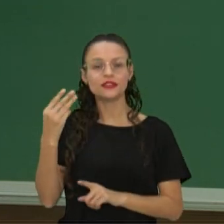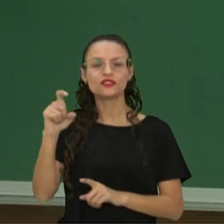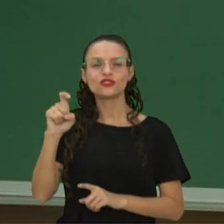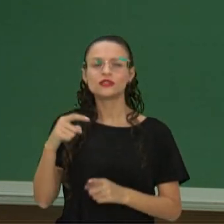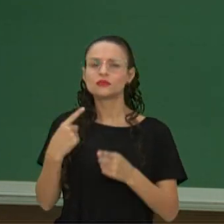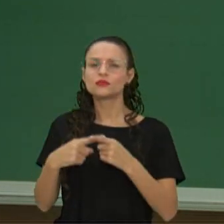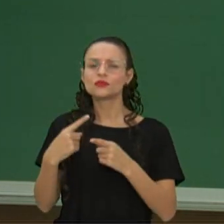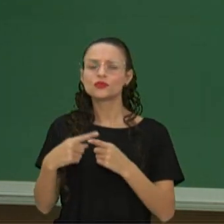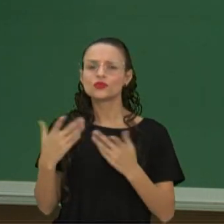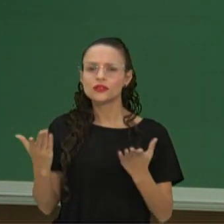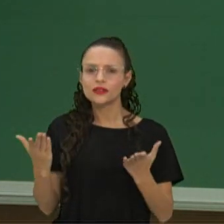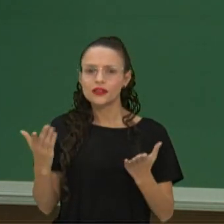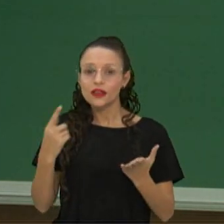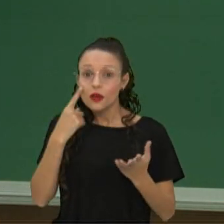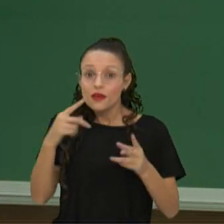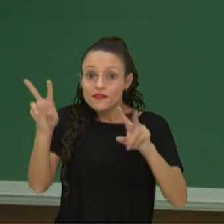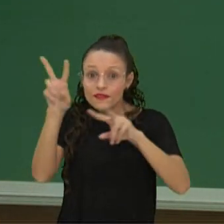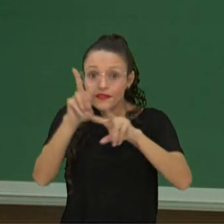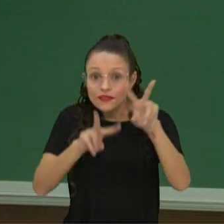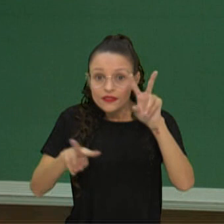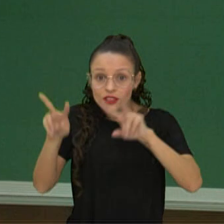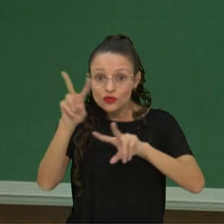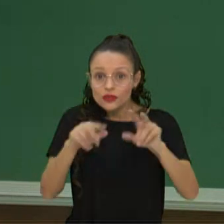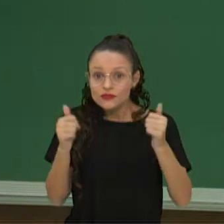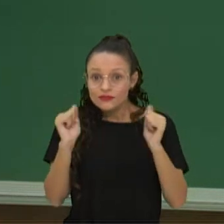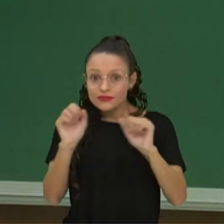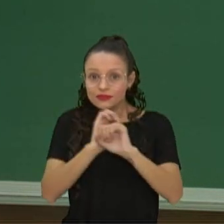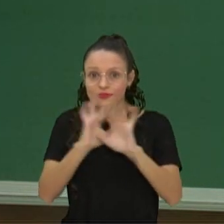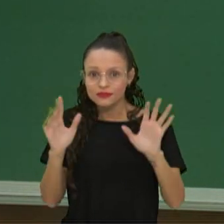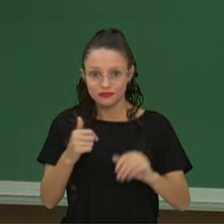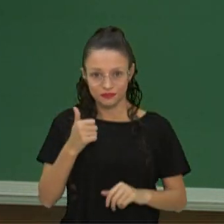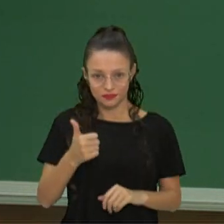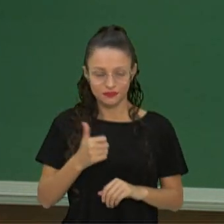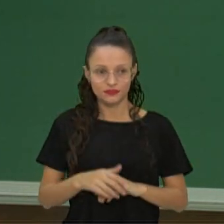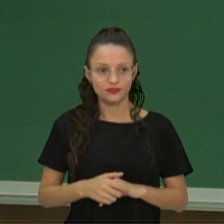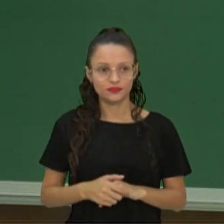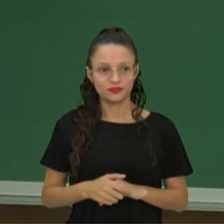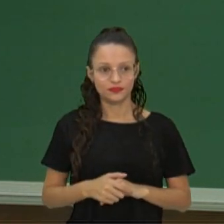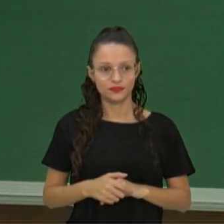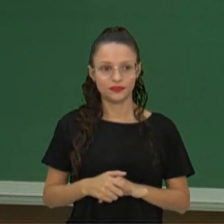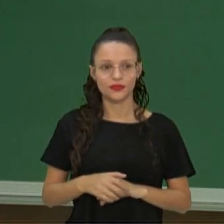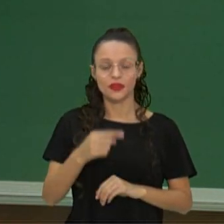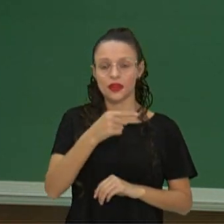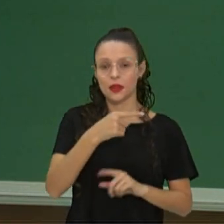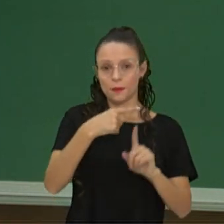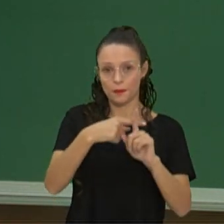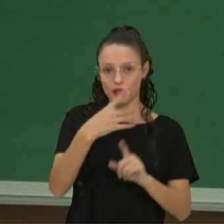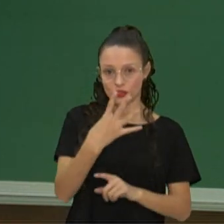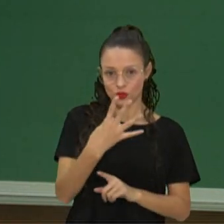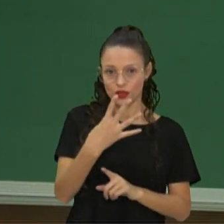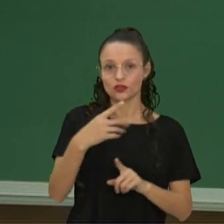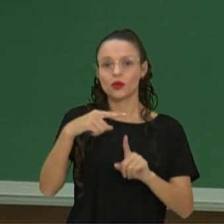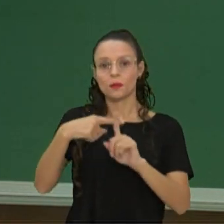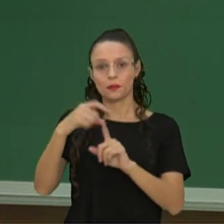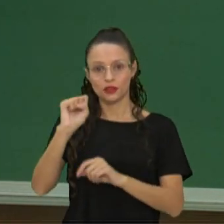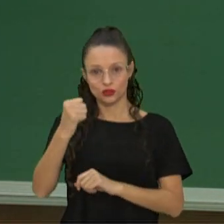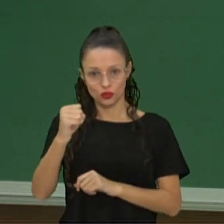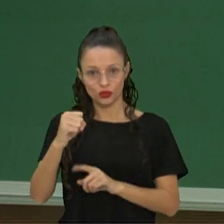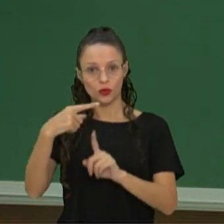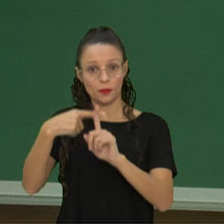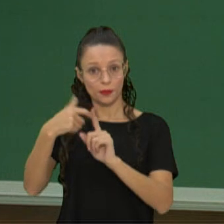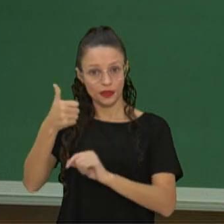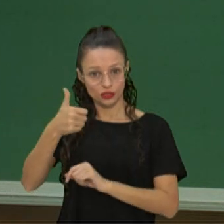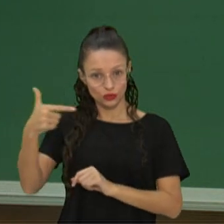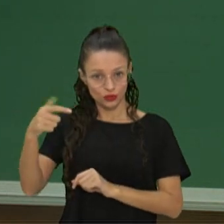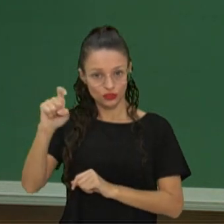escrevendo os sinais? Para eu poder visualizar o polinômio depois, tá bom? Mais 4 mais 8, mais 12, x